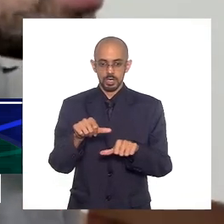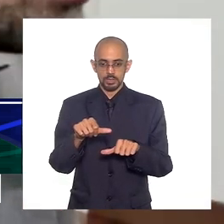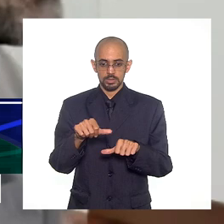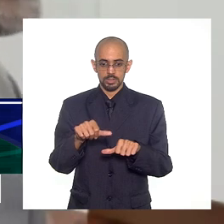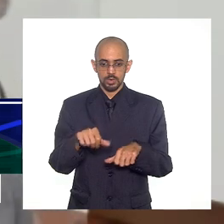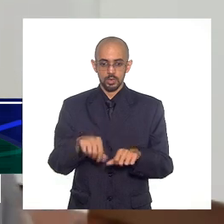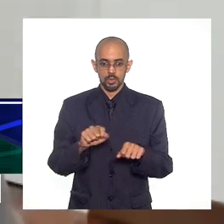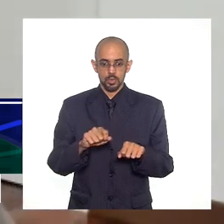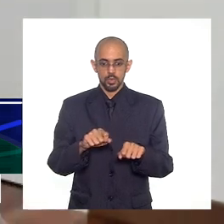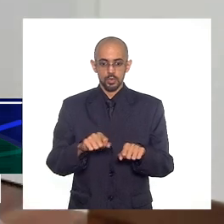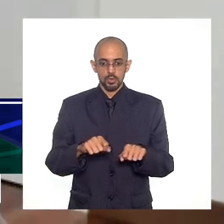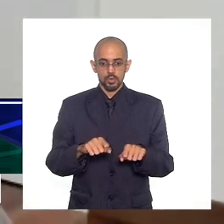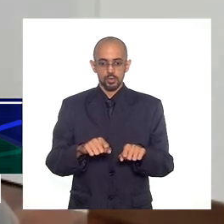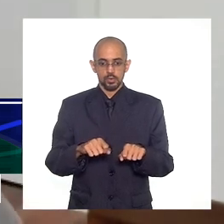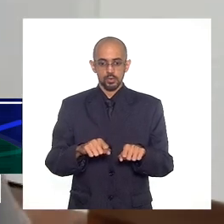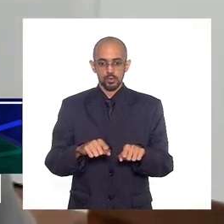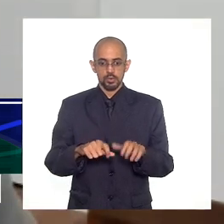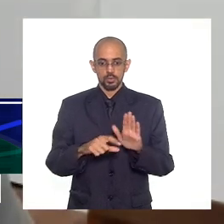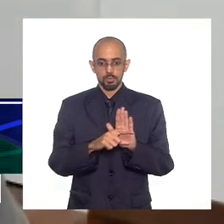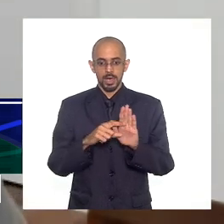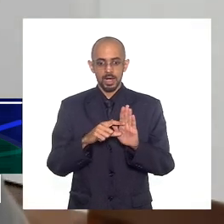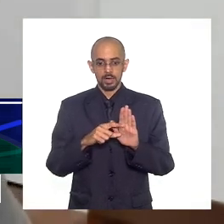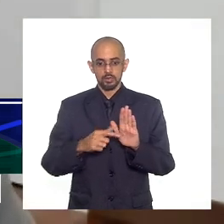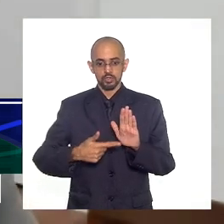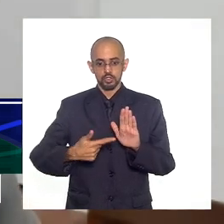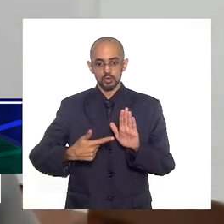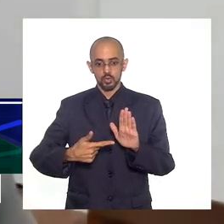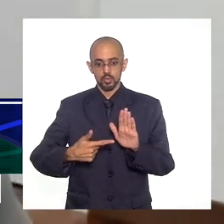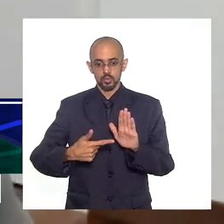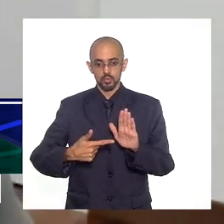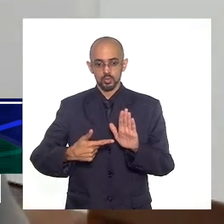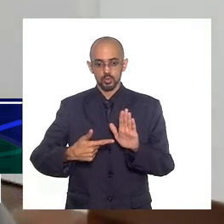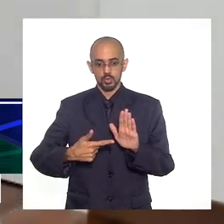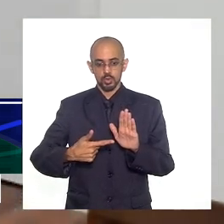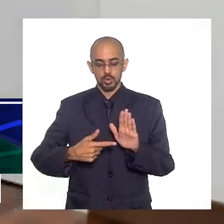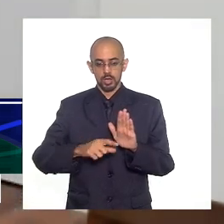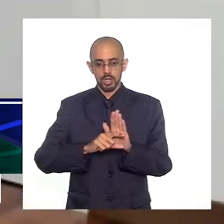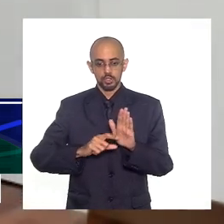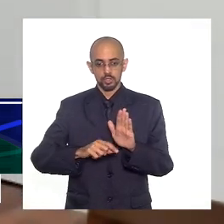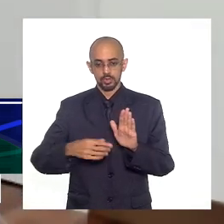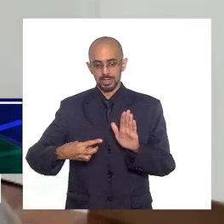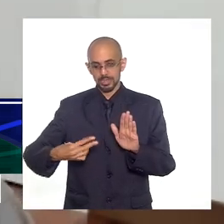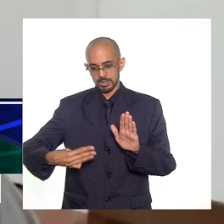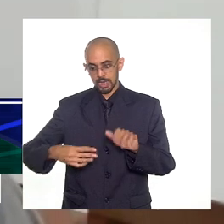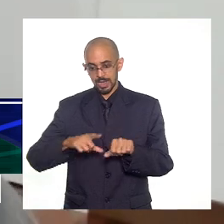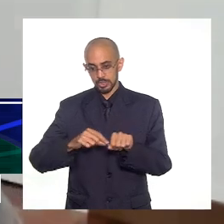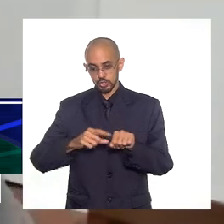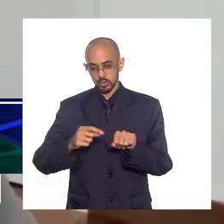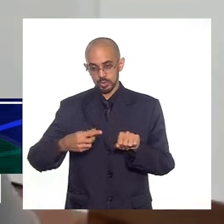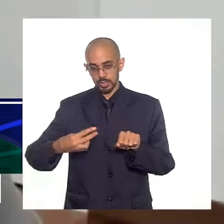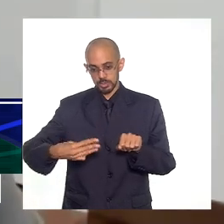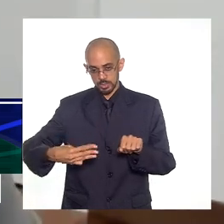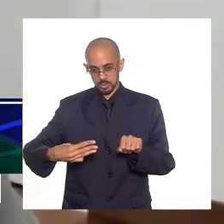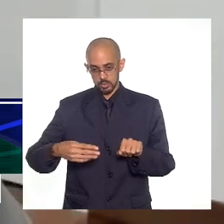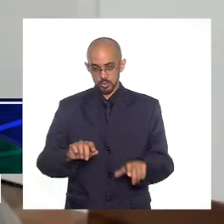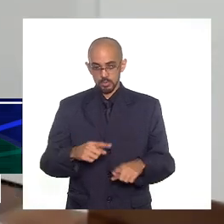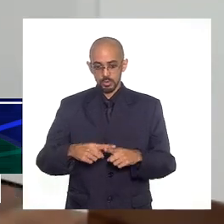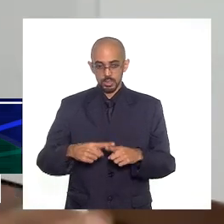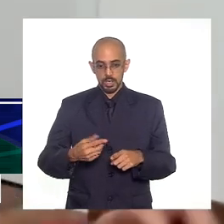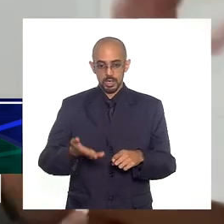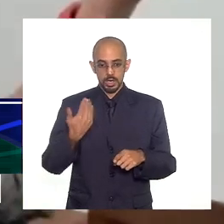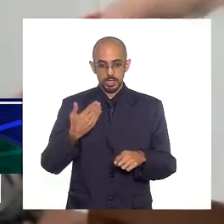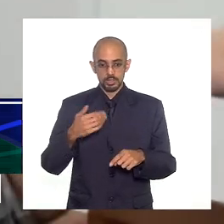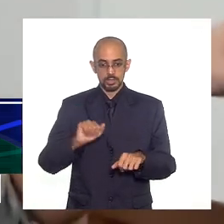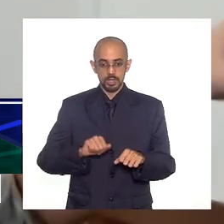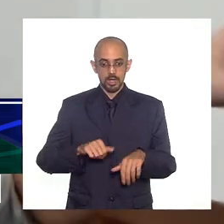do inciso 2º do parágrafo 3º. Antes, o texto original tratava como o exercício do